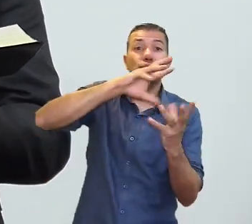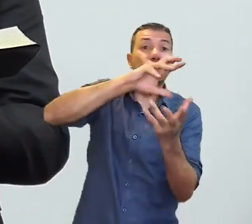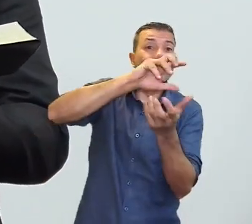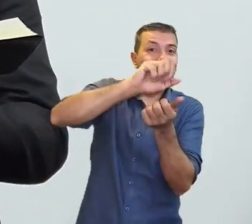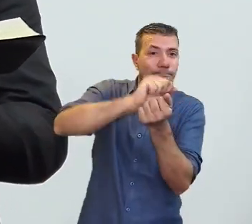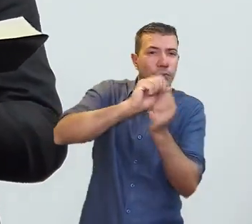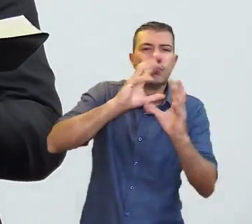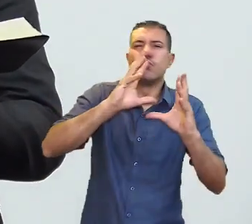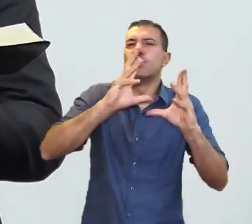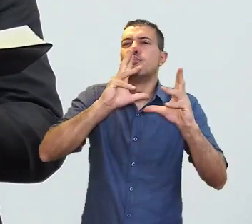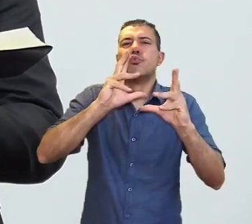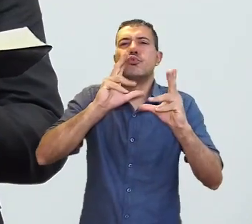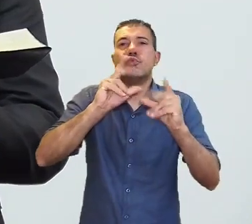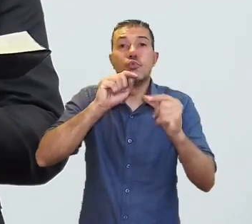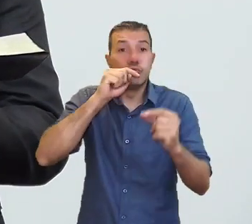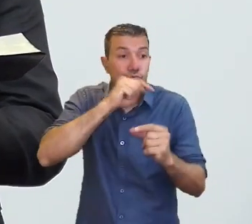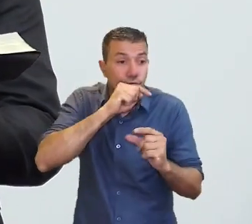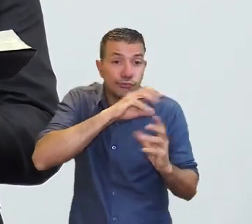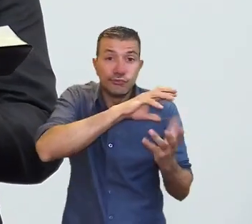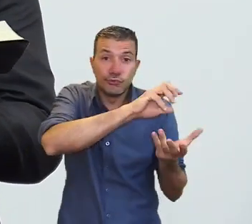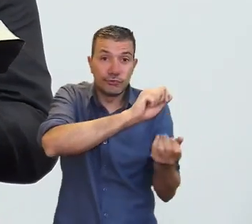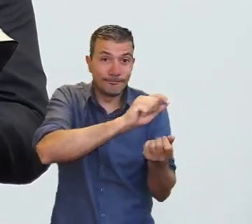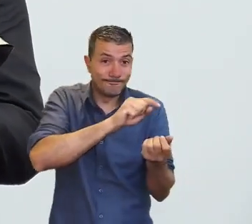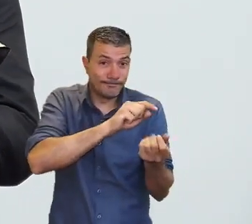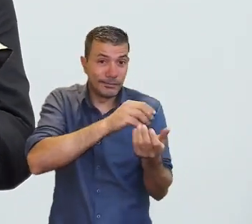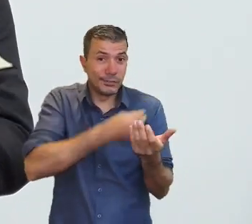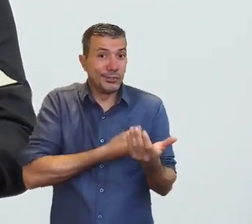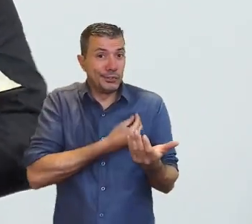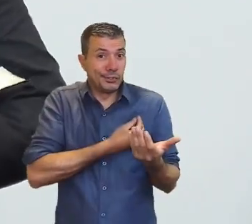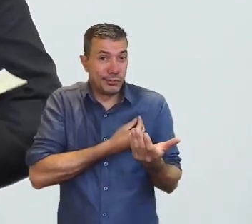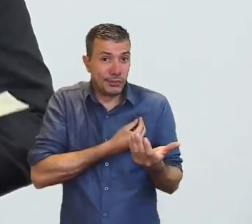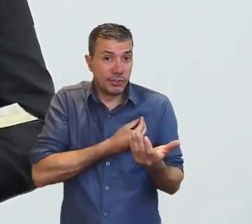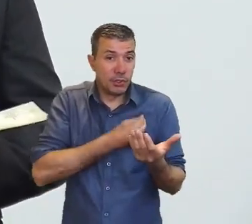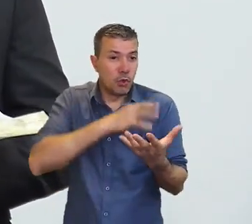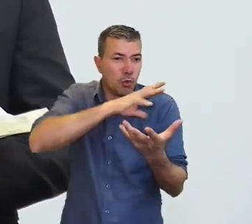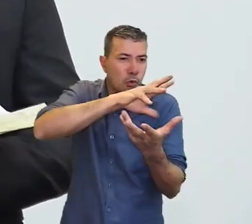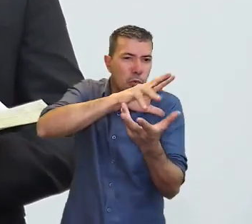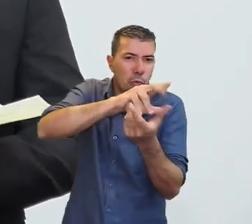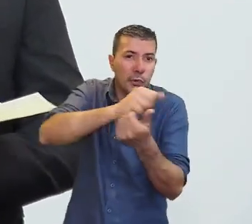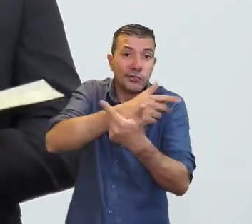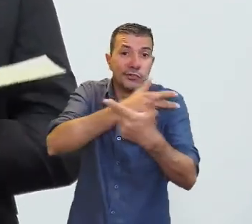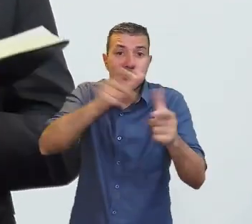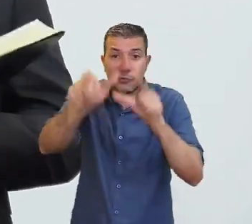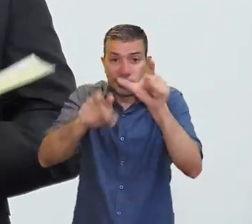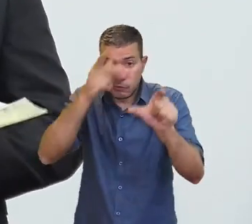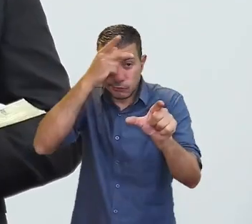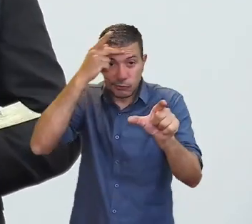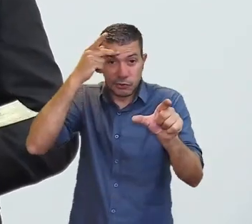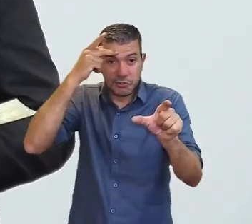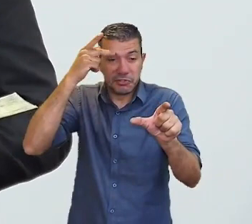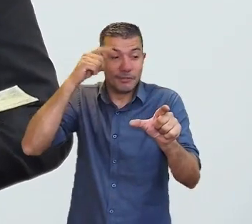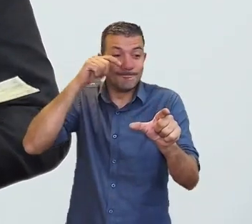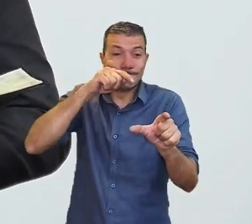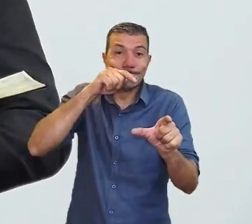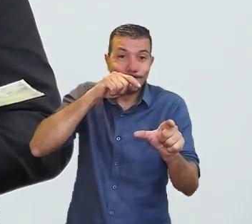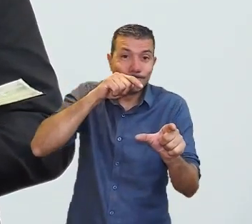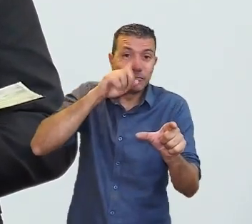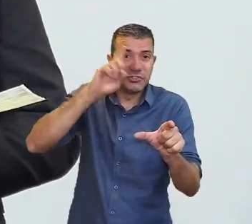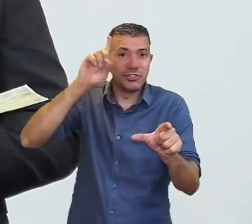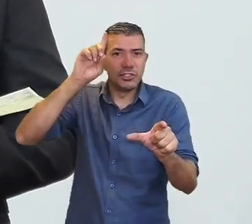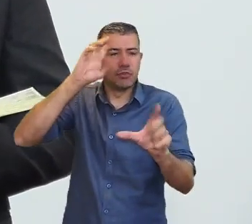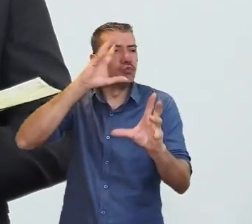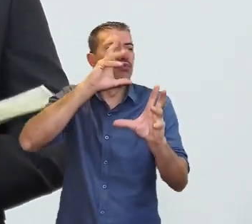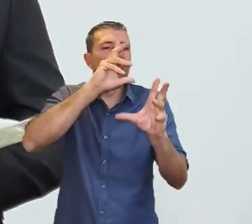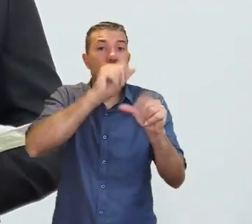e tudo o que nela existe, o mundo e os seus habitantes. Se pudéssemos fazer uma pergunta a esse